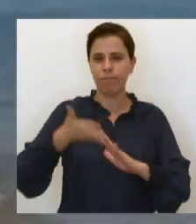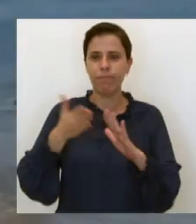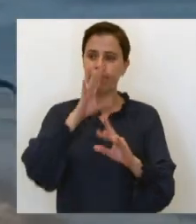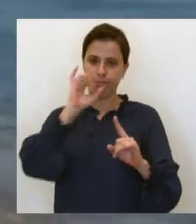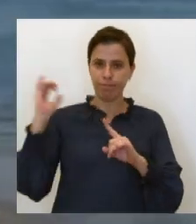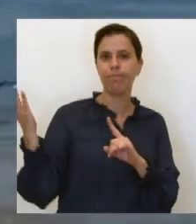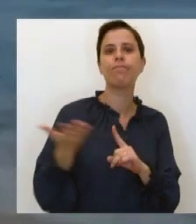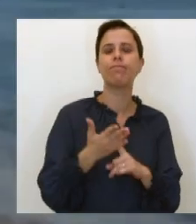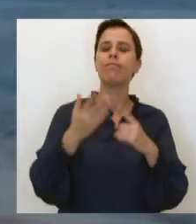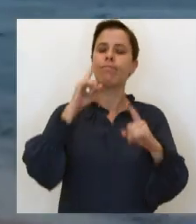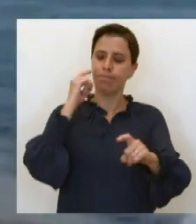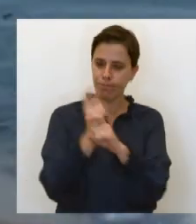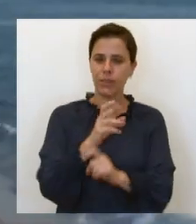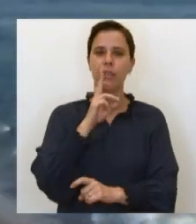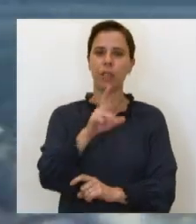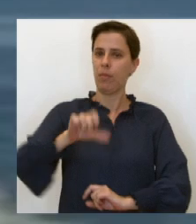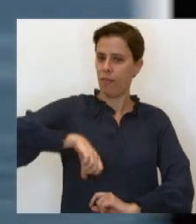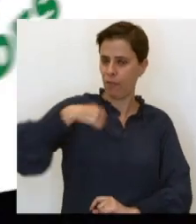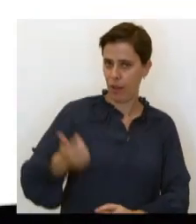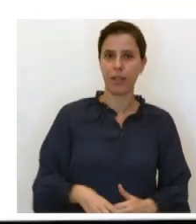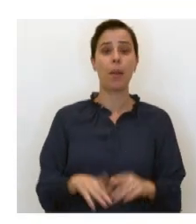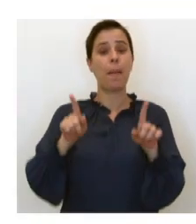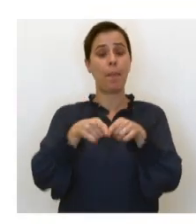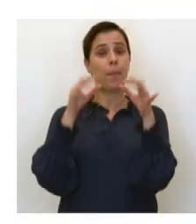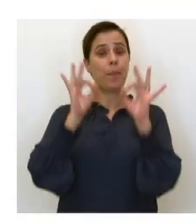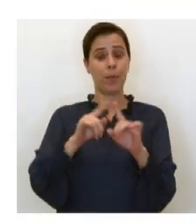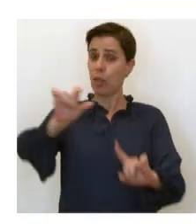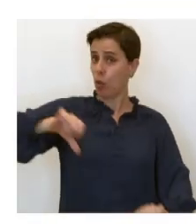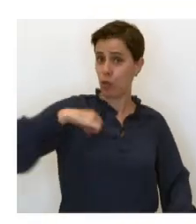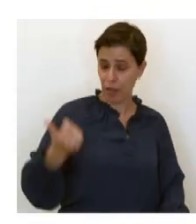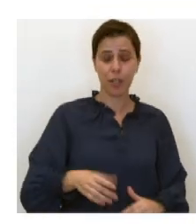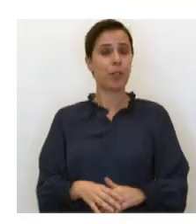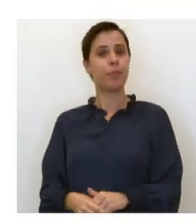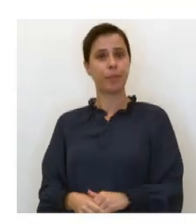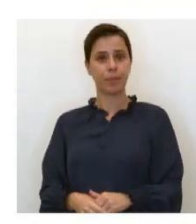emergência ecologista exige respostas verdes. Partido Ecologista Os Verdes.